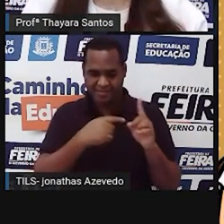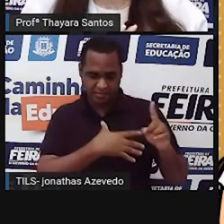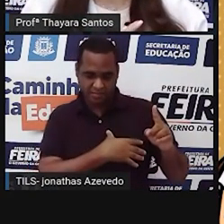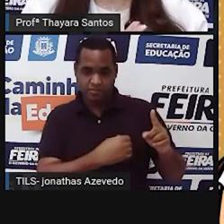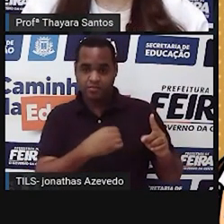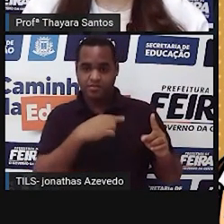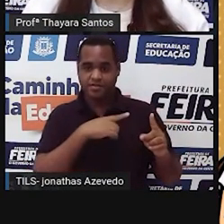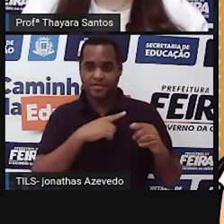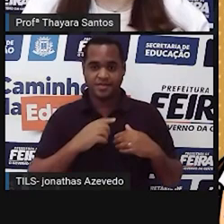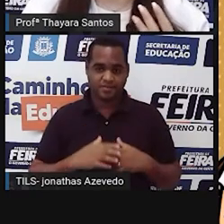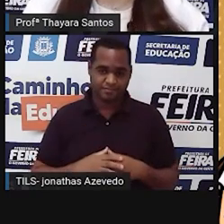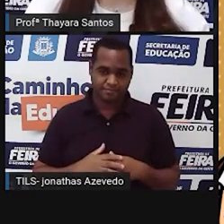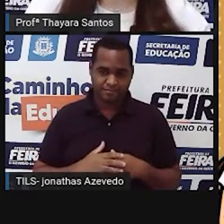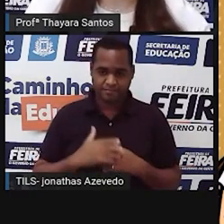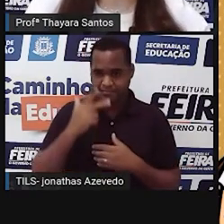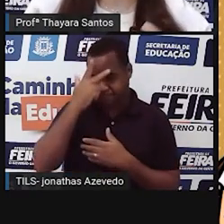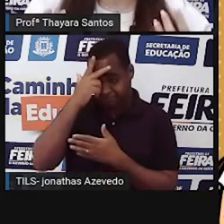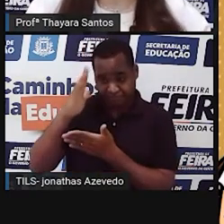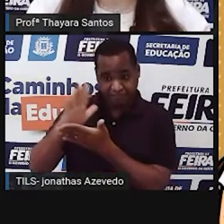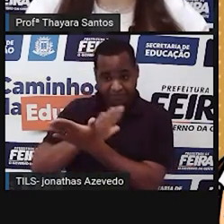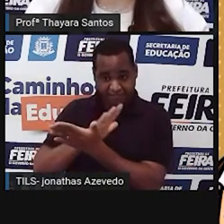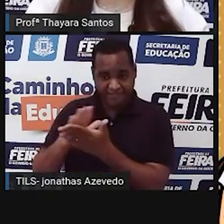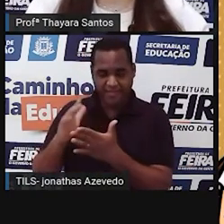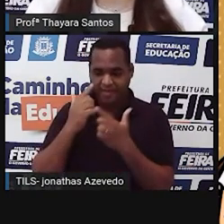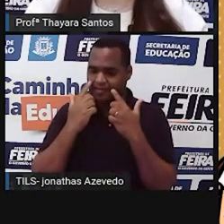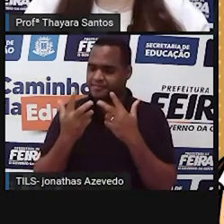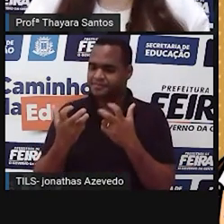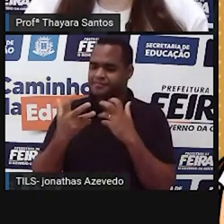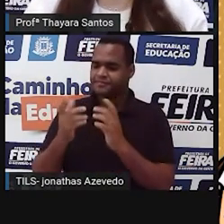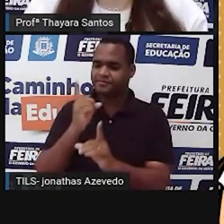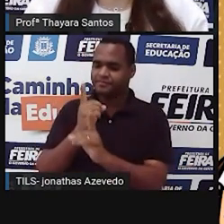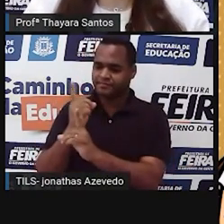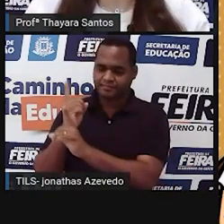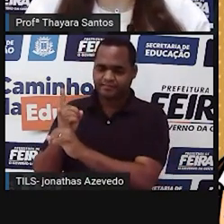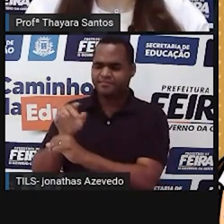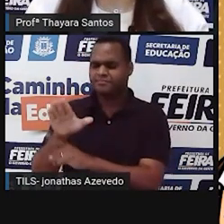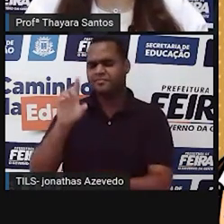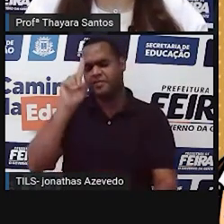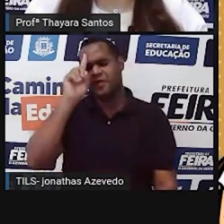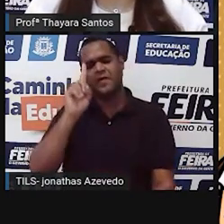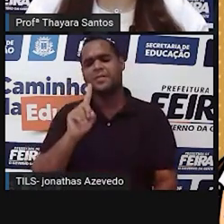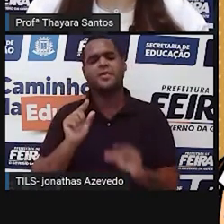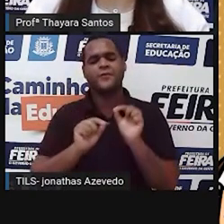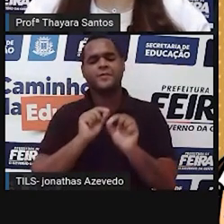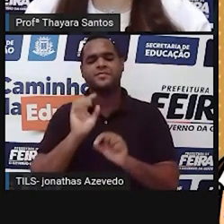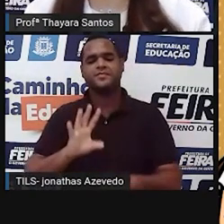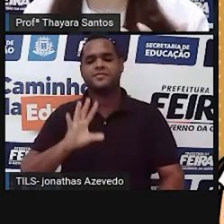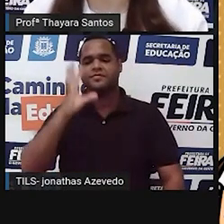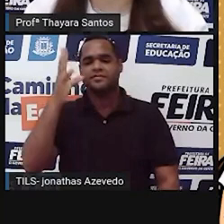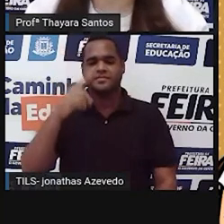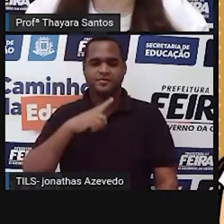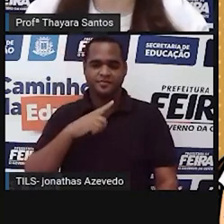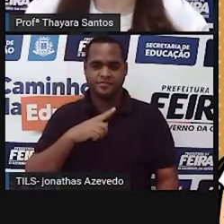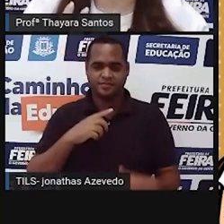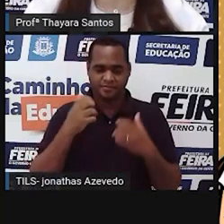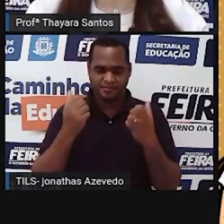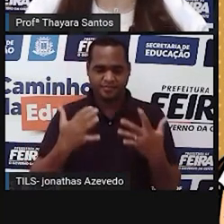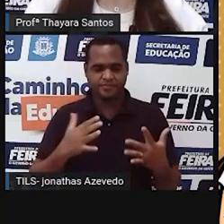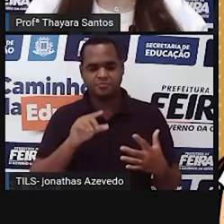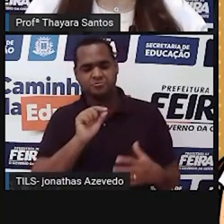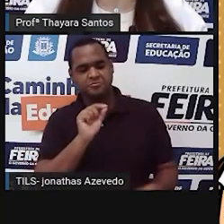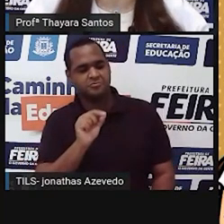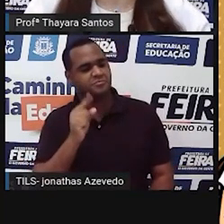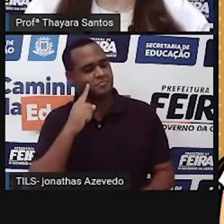Então, as pessoas verificavam, faziam essas observações, mas não sabiam como é que isso acontecia, por qual mecanismo é que a gente